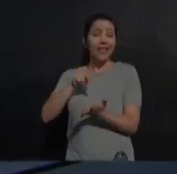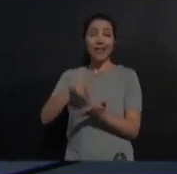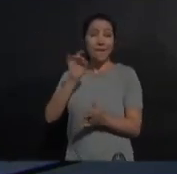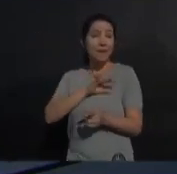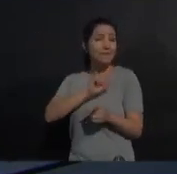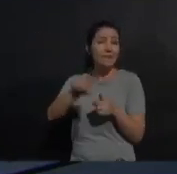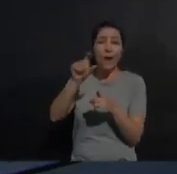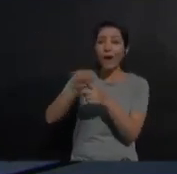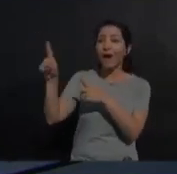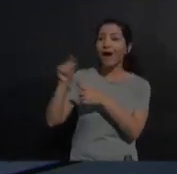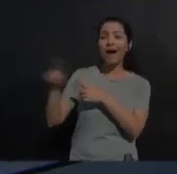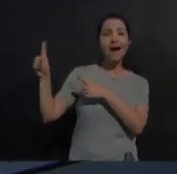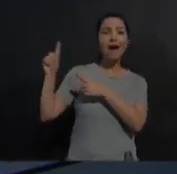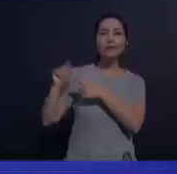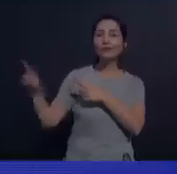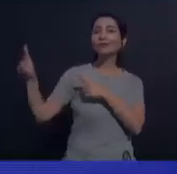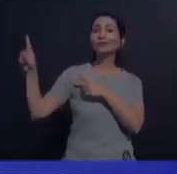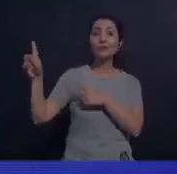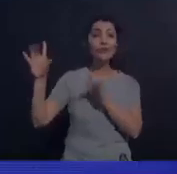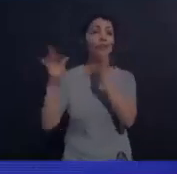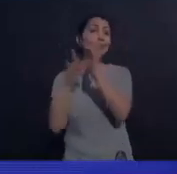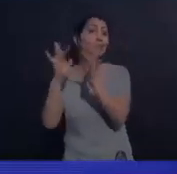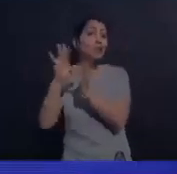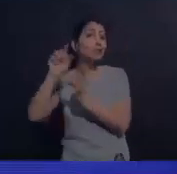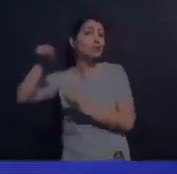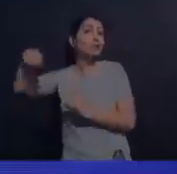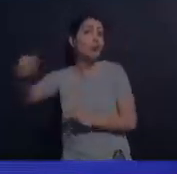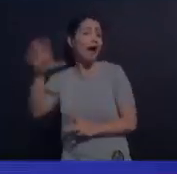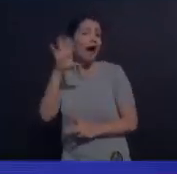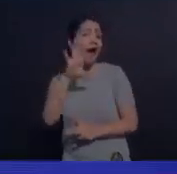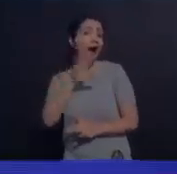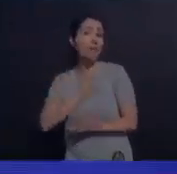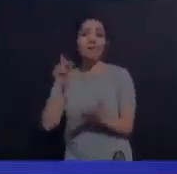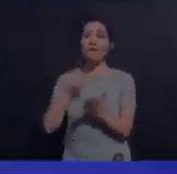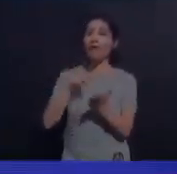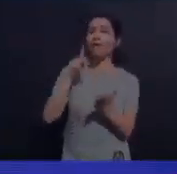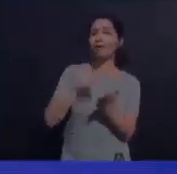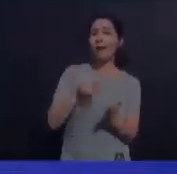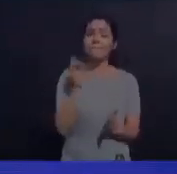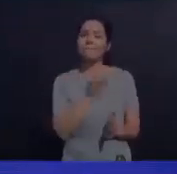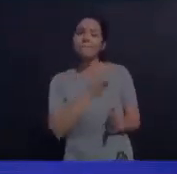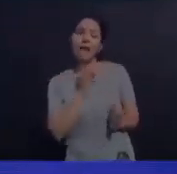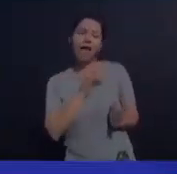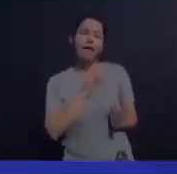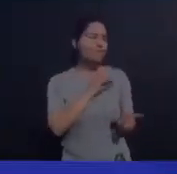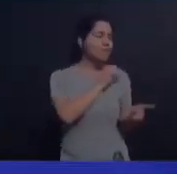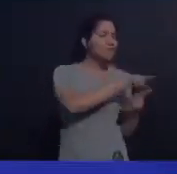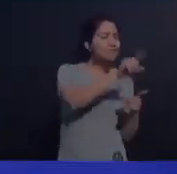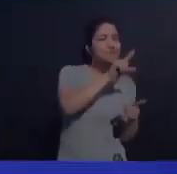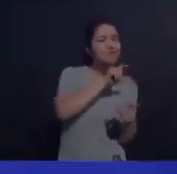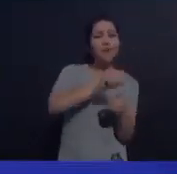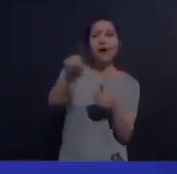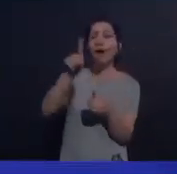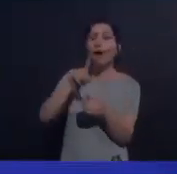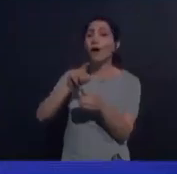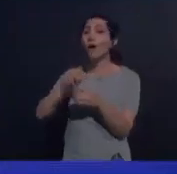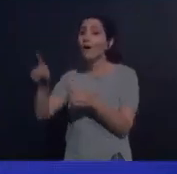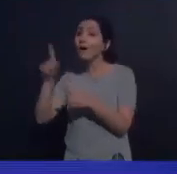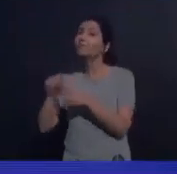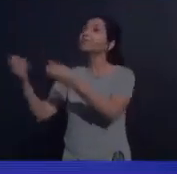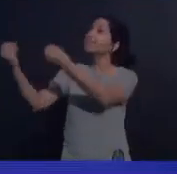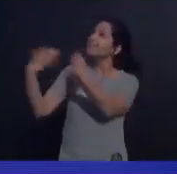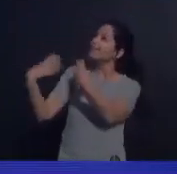todo o medo o verdadeiro amor que vem de deus ensina não